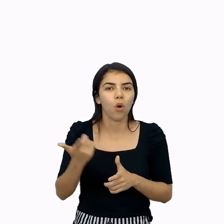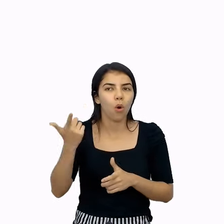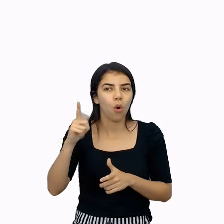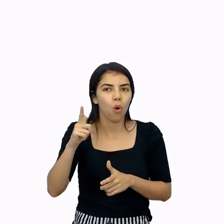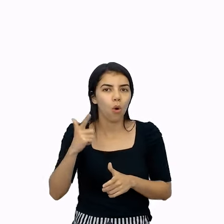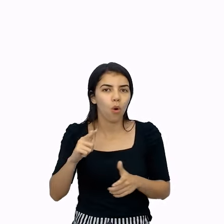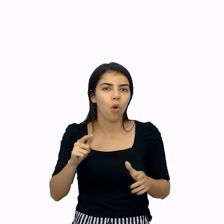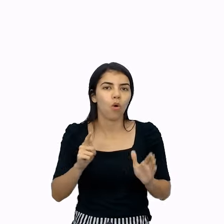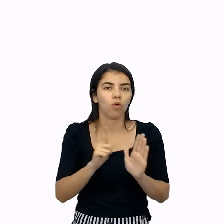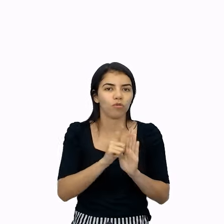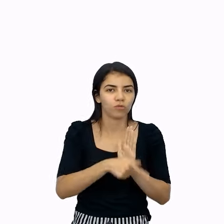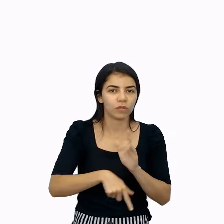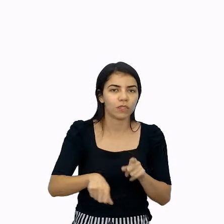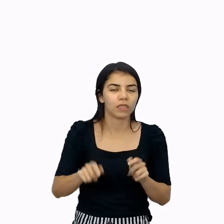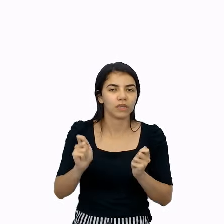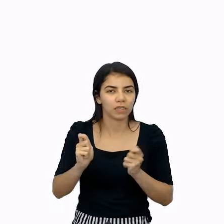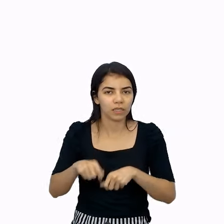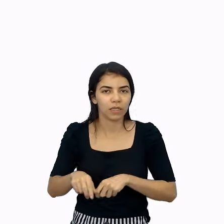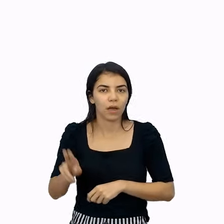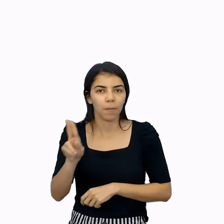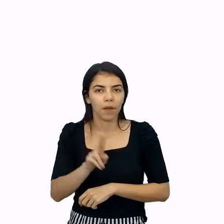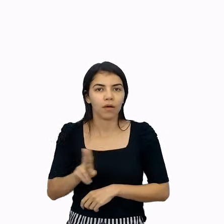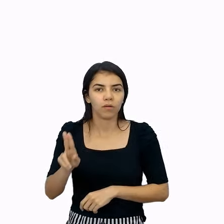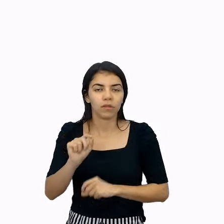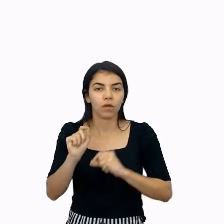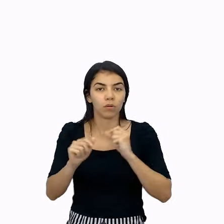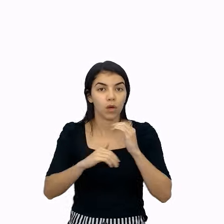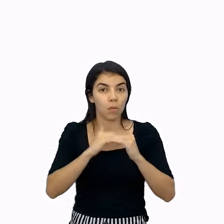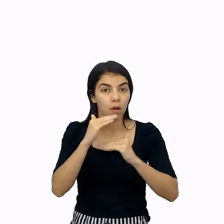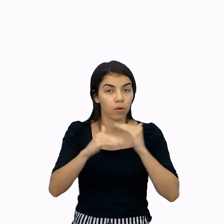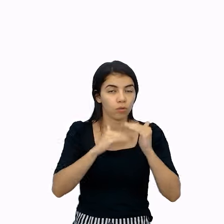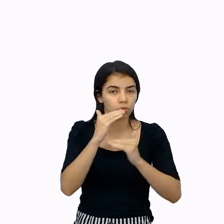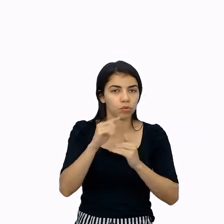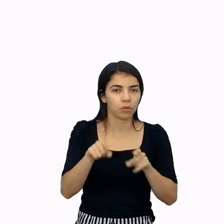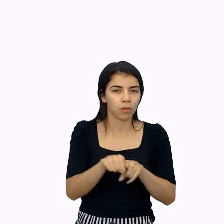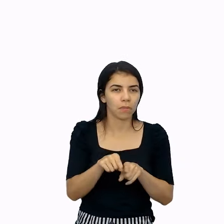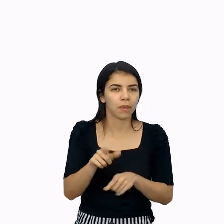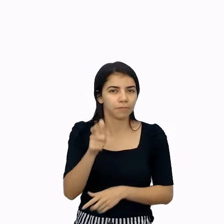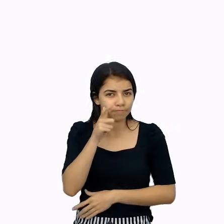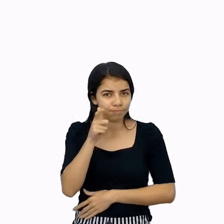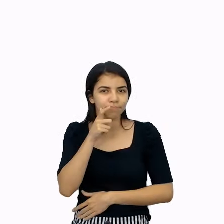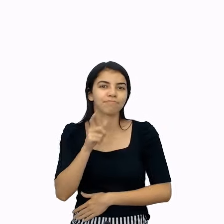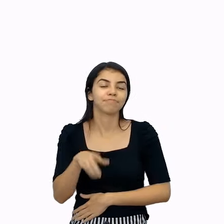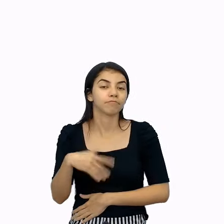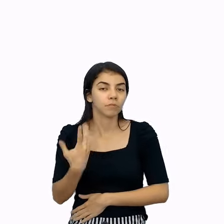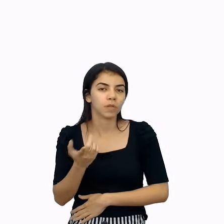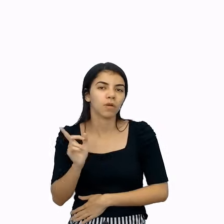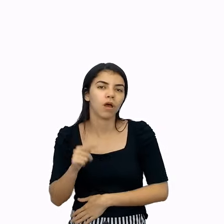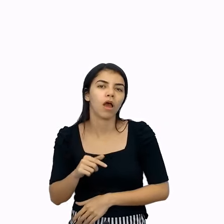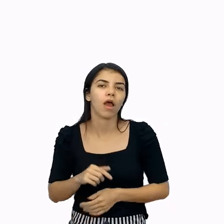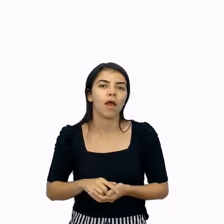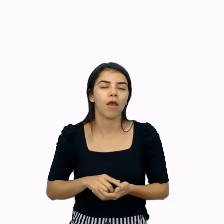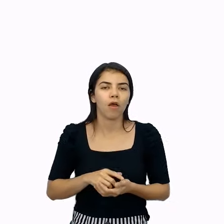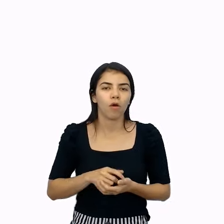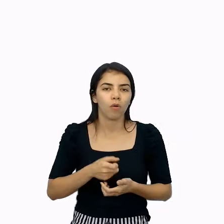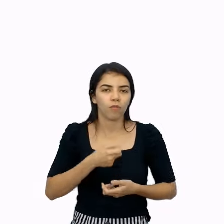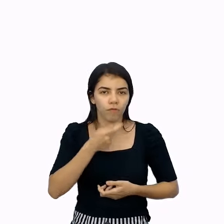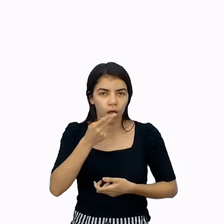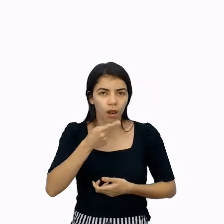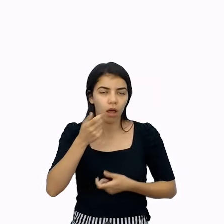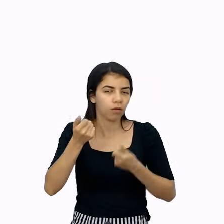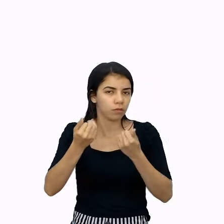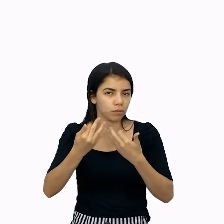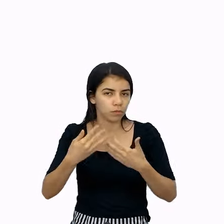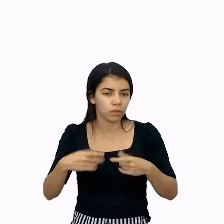gêneros que podem constituir aí uma construção bem interessante, né? Então, o argumentar, no caso, né,